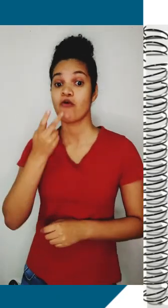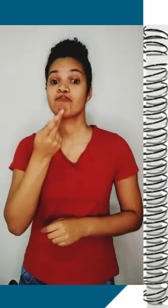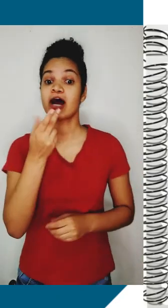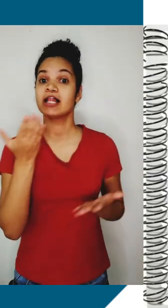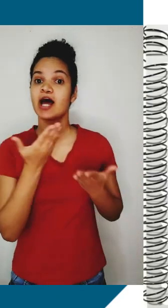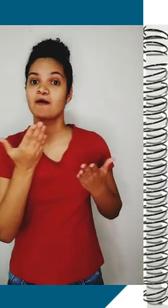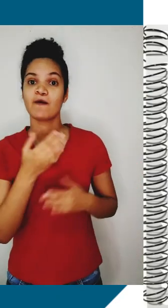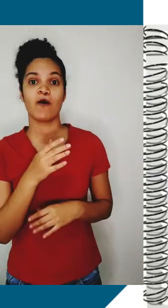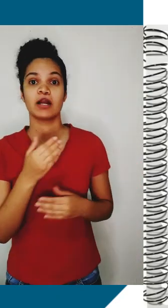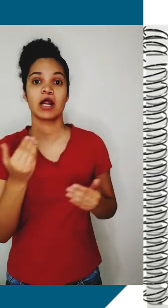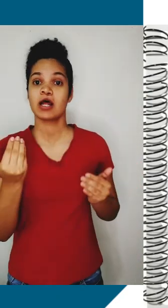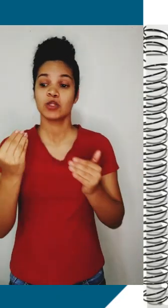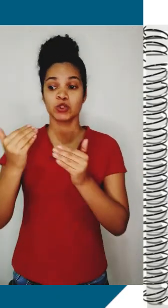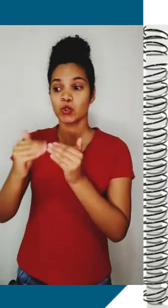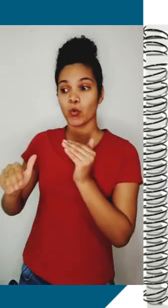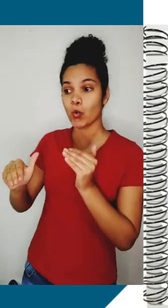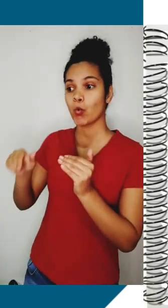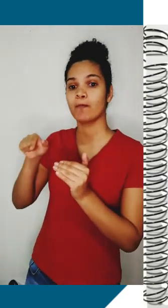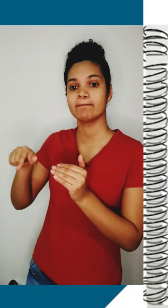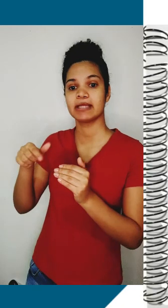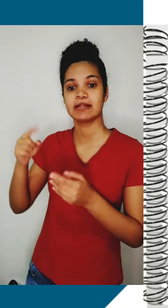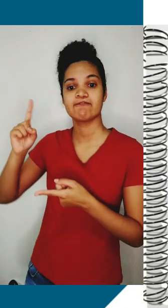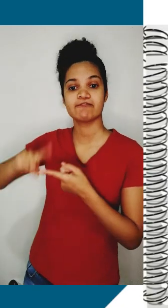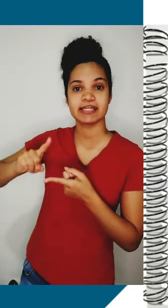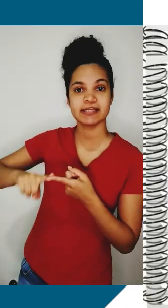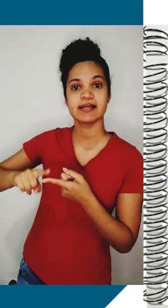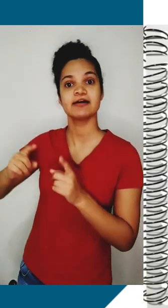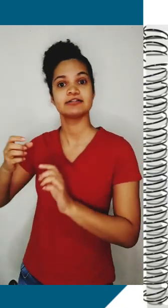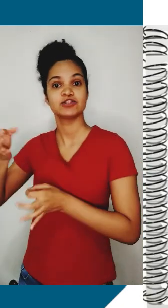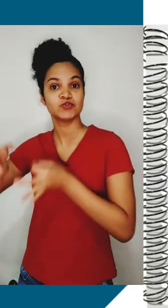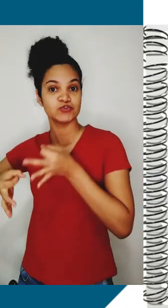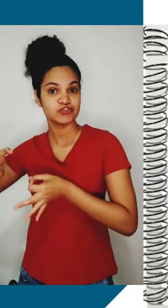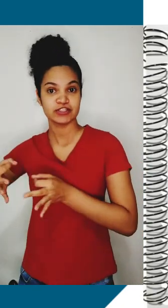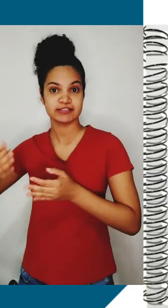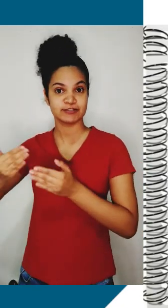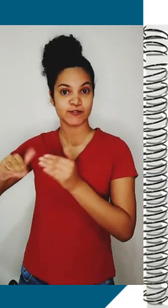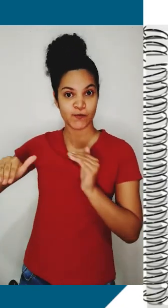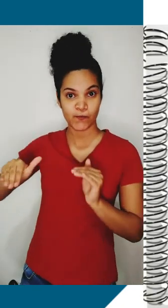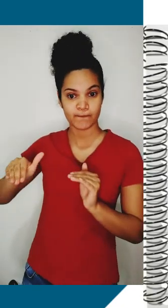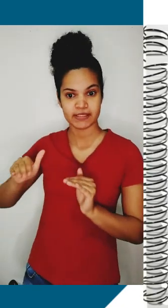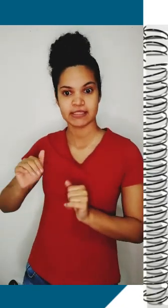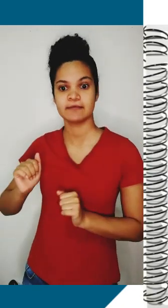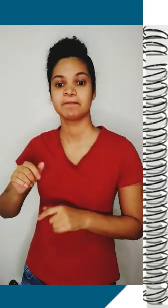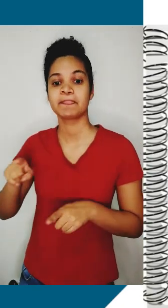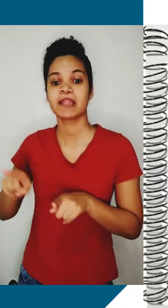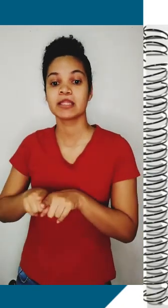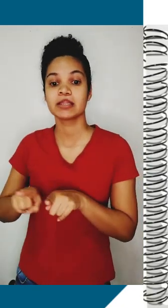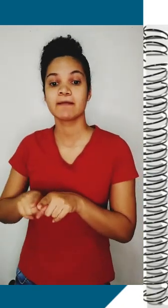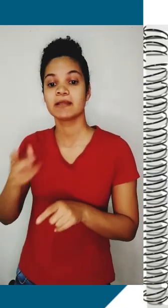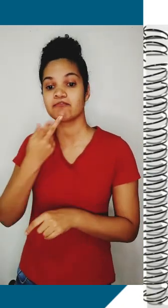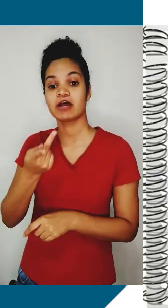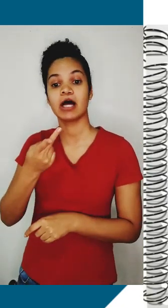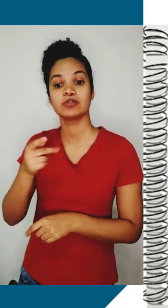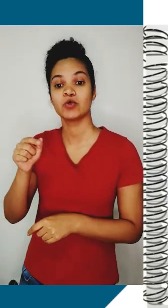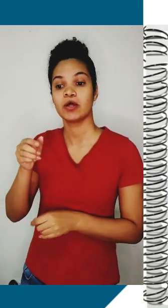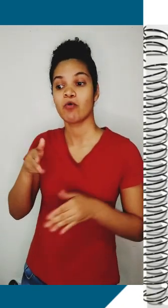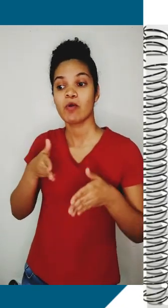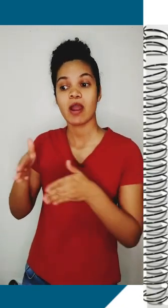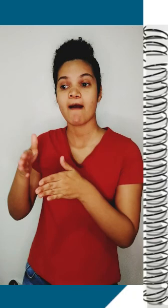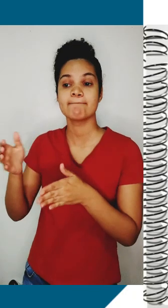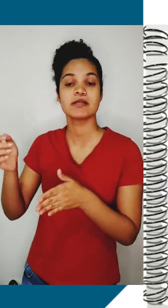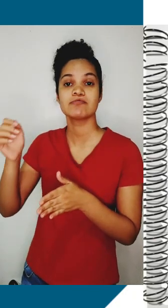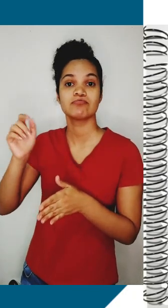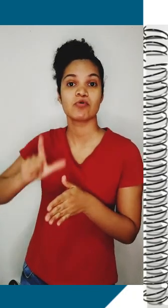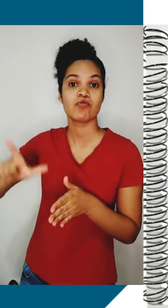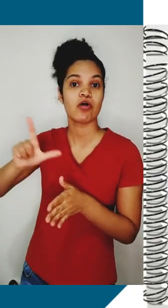equivalência entre vingança e justiça, e ainda digo que essa violação da lei como resposta a um crime não é um caminho lógico, é